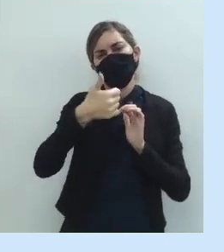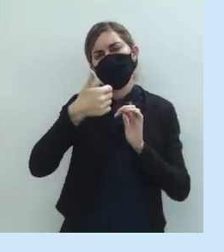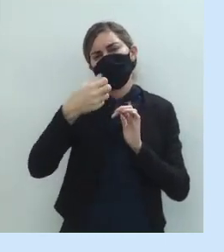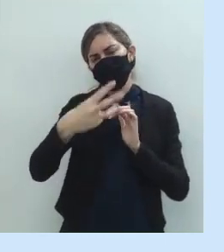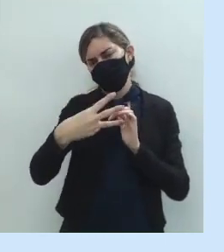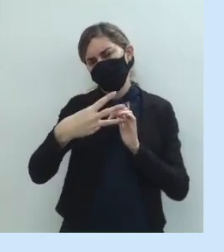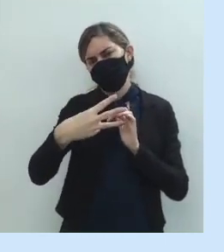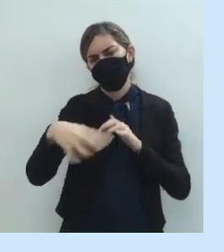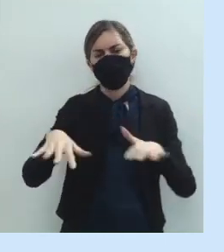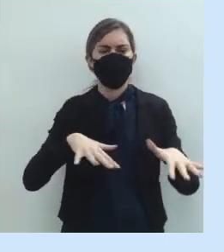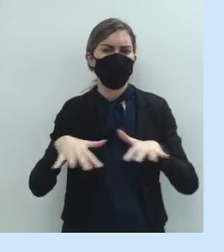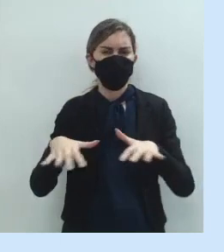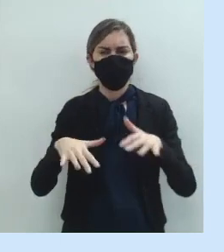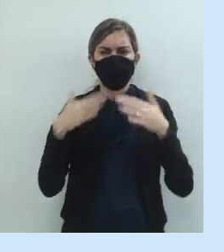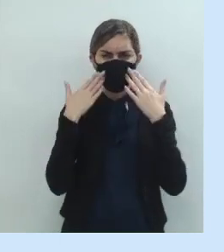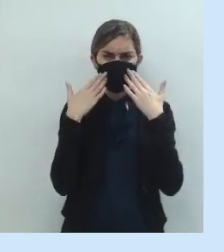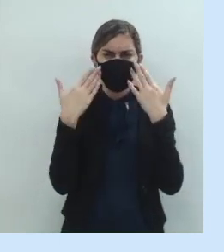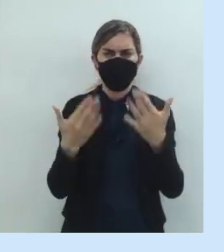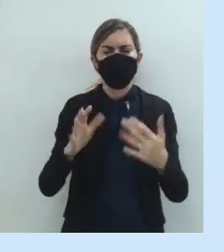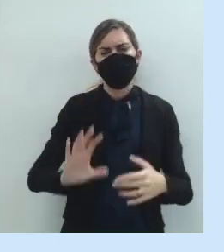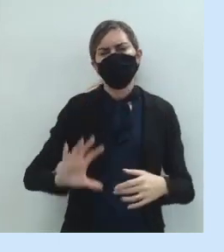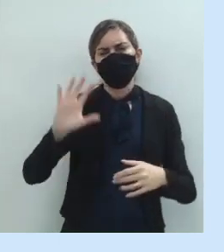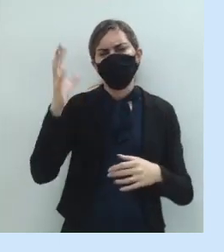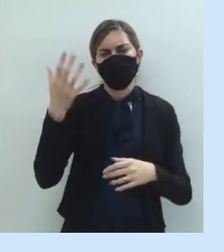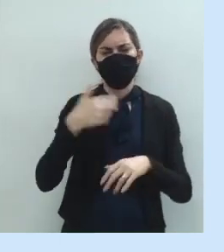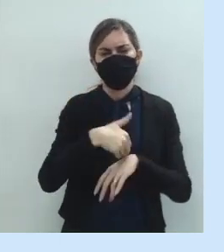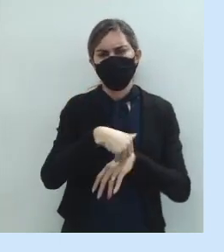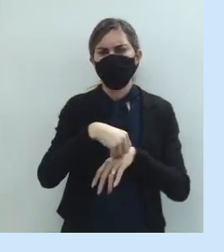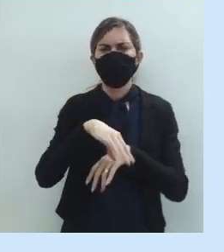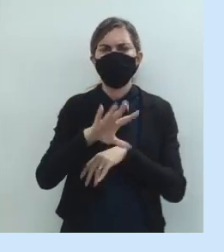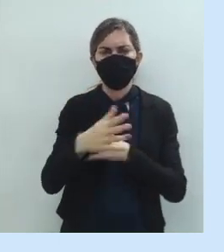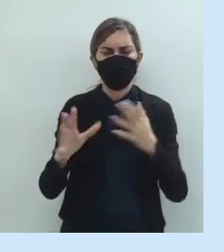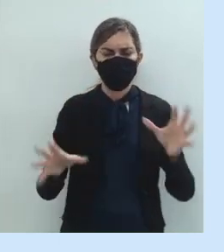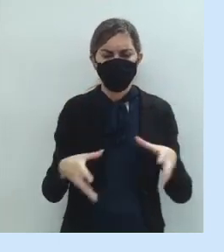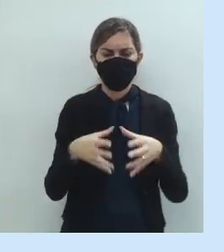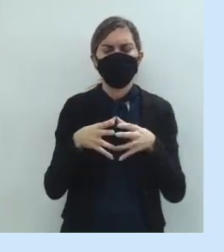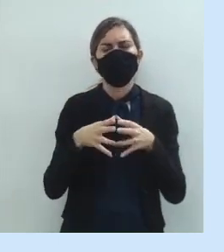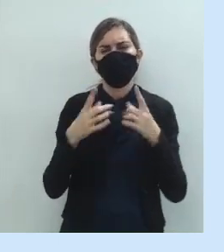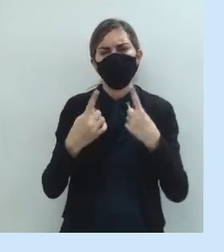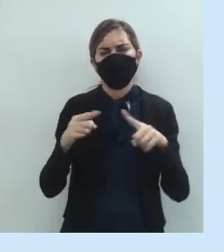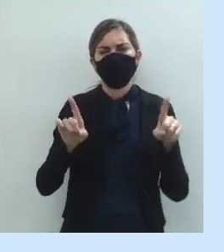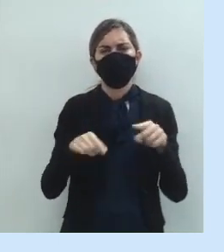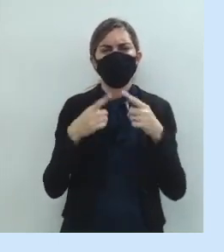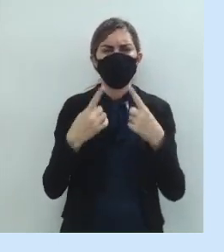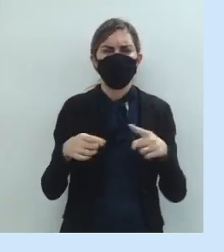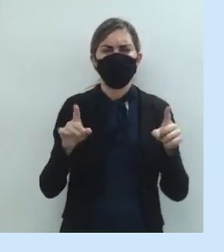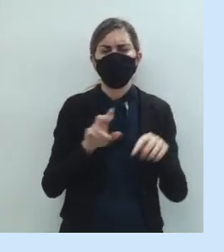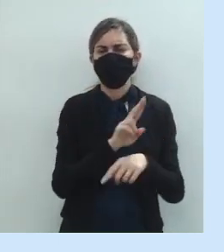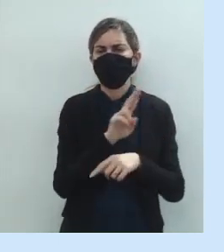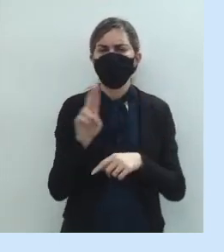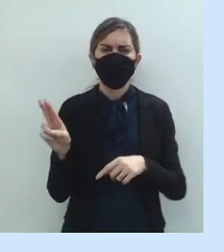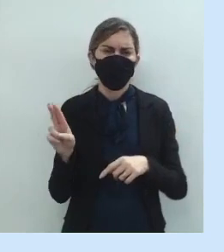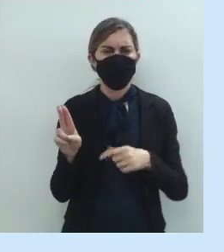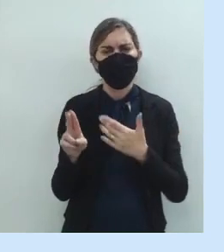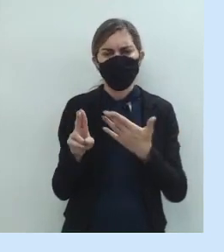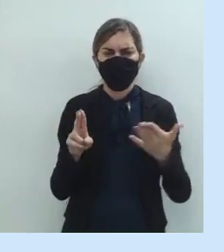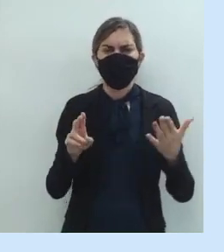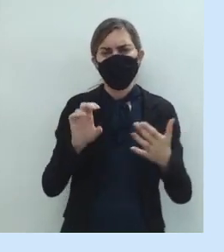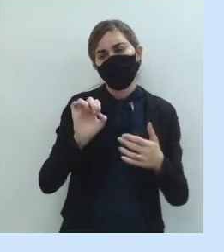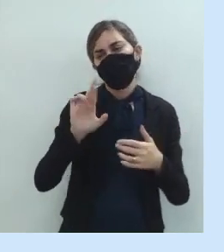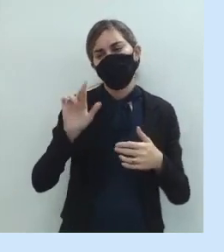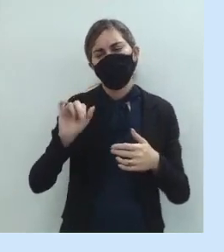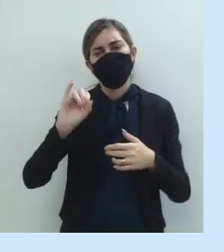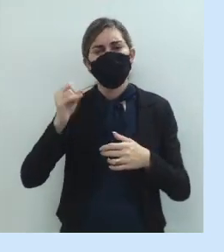um movimento de destaque que acontece é exatamente essa coletânea musical, né, que se chamava No Mínimo Era